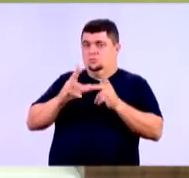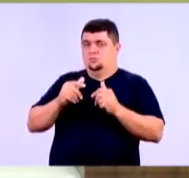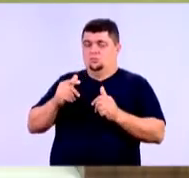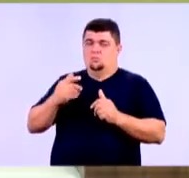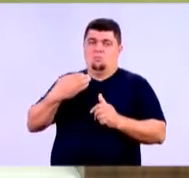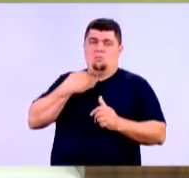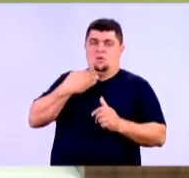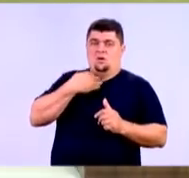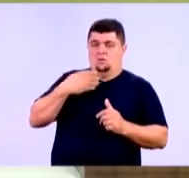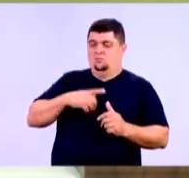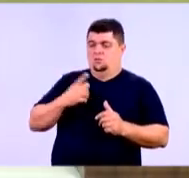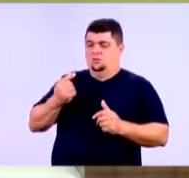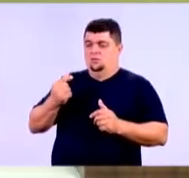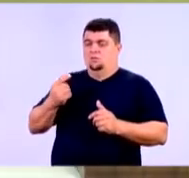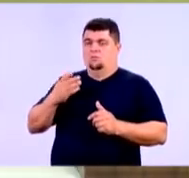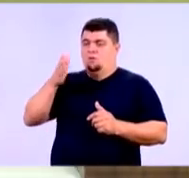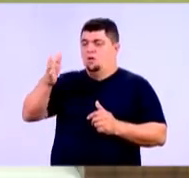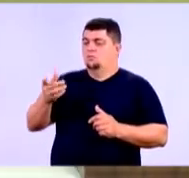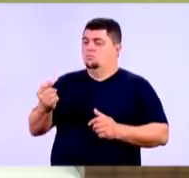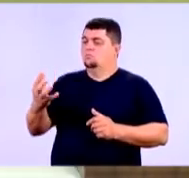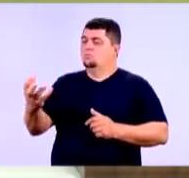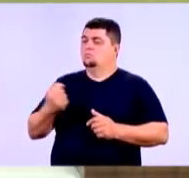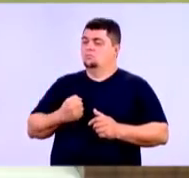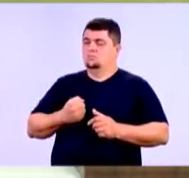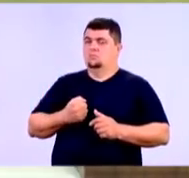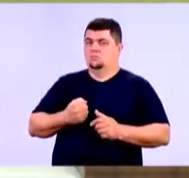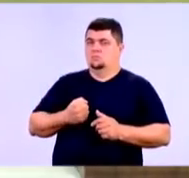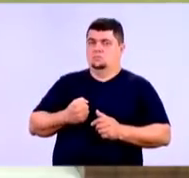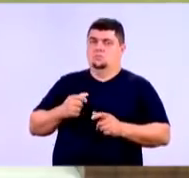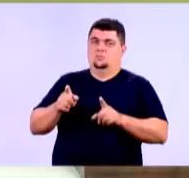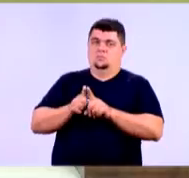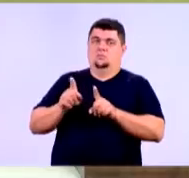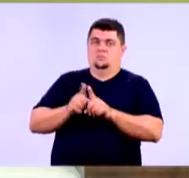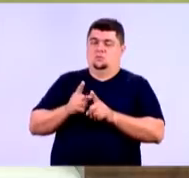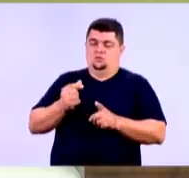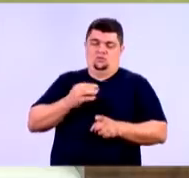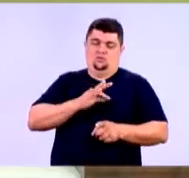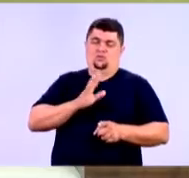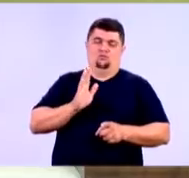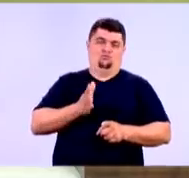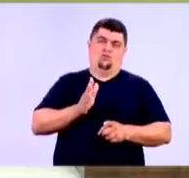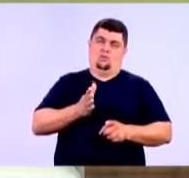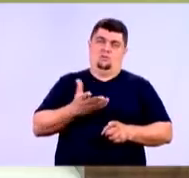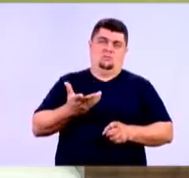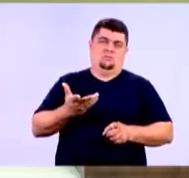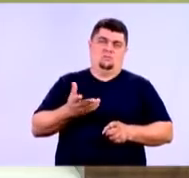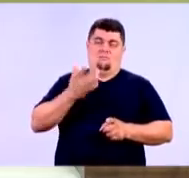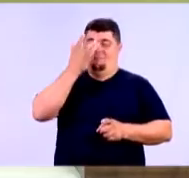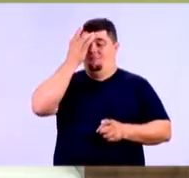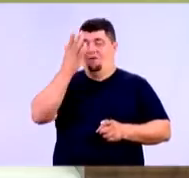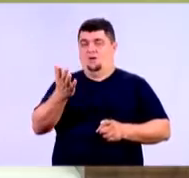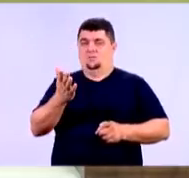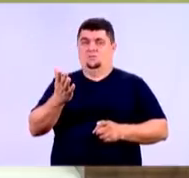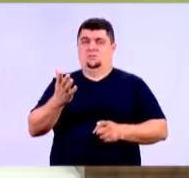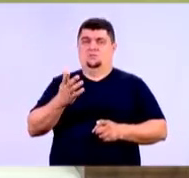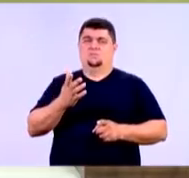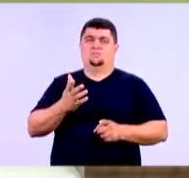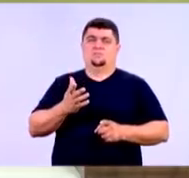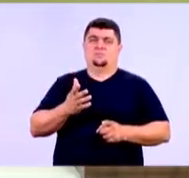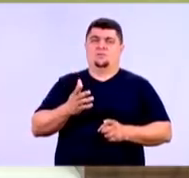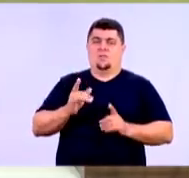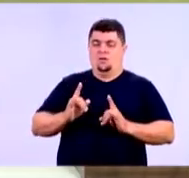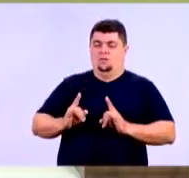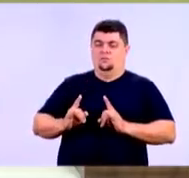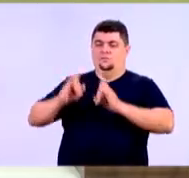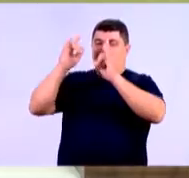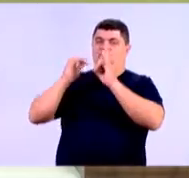esse dinheiro, você vai até o banco, saca esse recurso e pronto, né? Já esse recurso é líquido. O seu